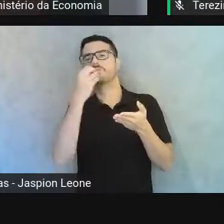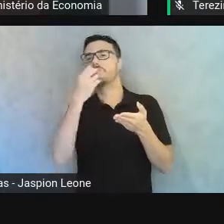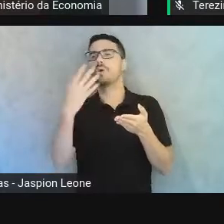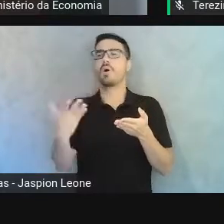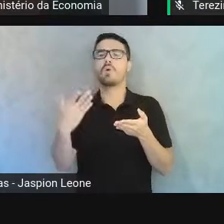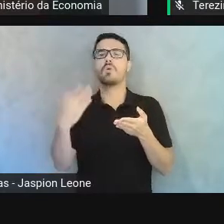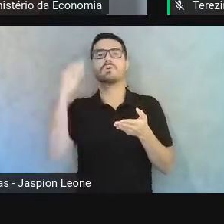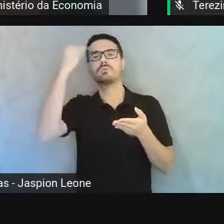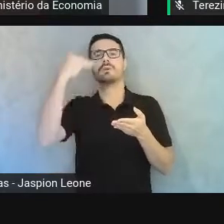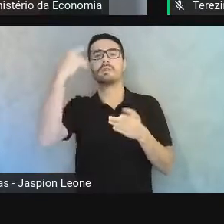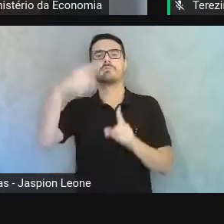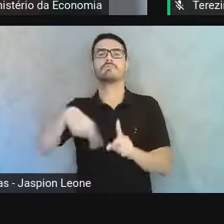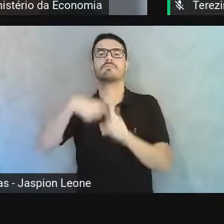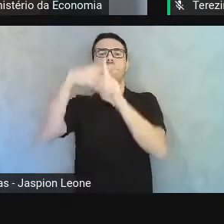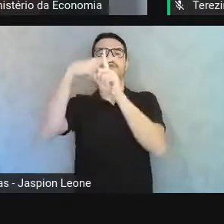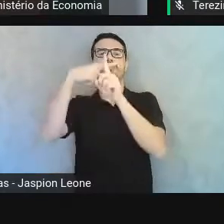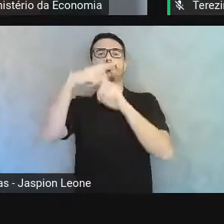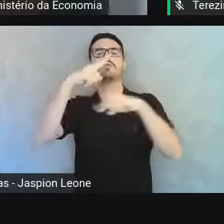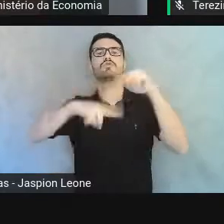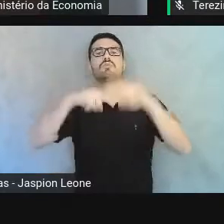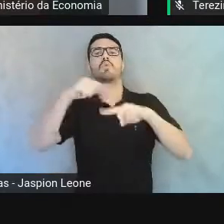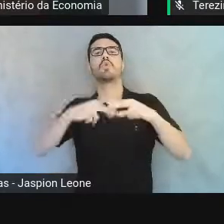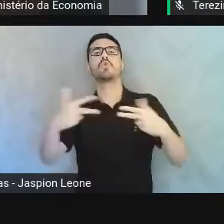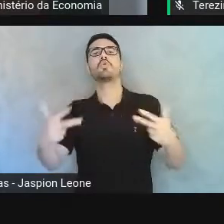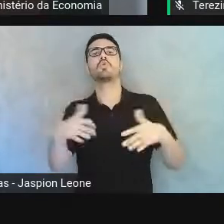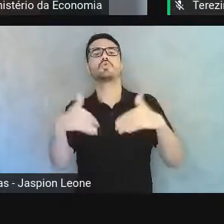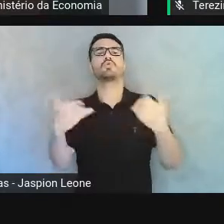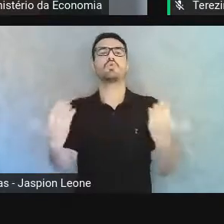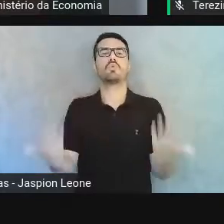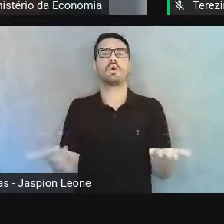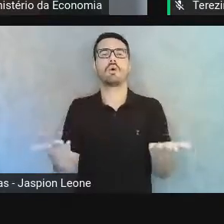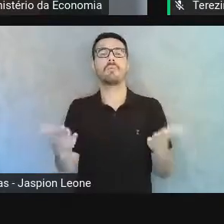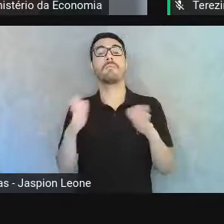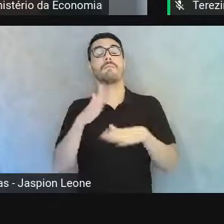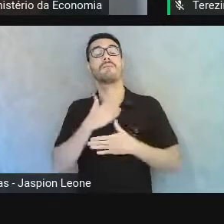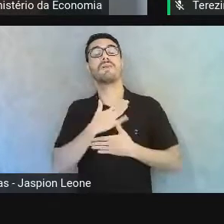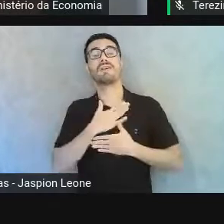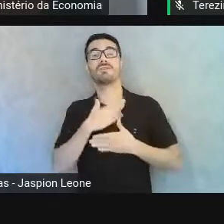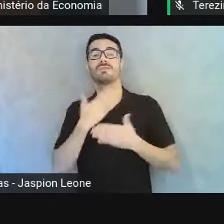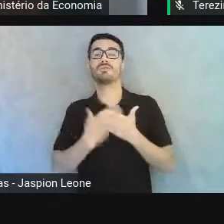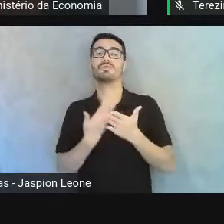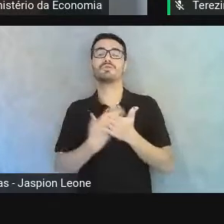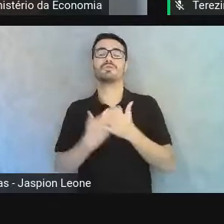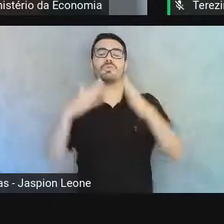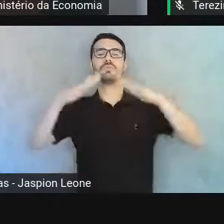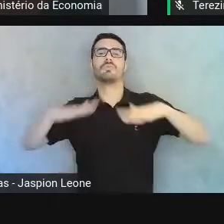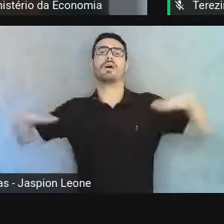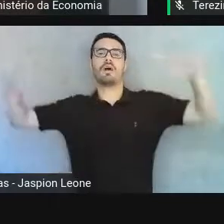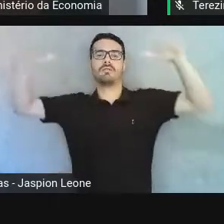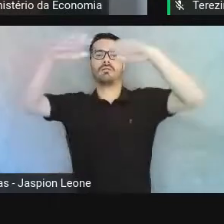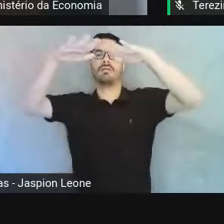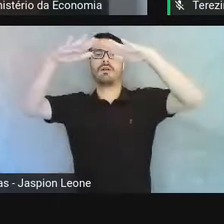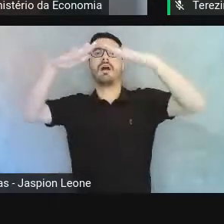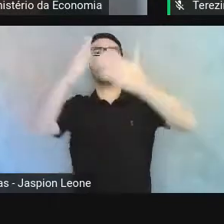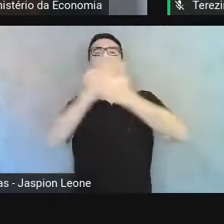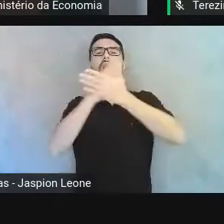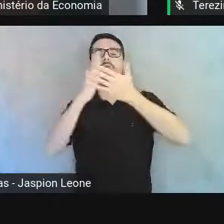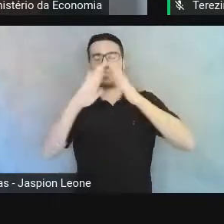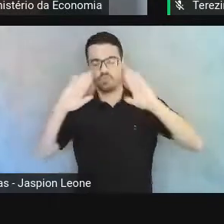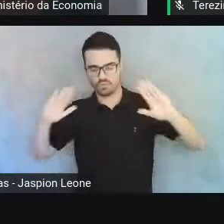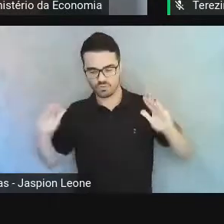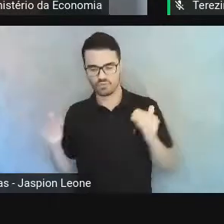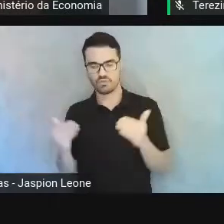por limitações de tempo e etc., ele foi muito macro, né? Então, alguém que descesse a esse nível